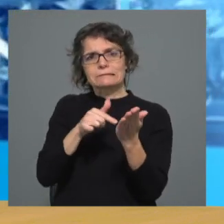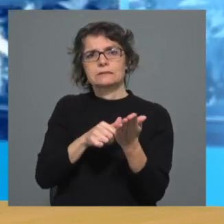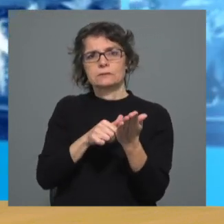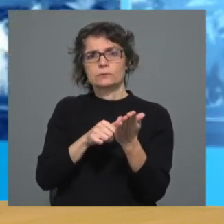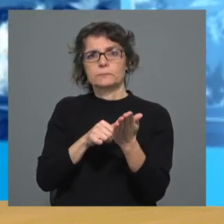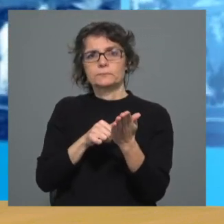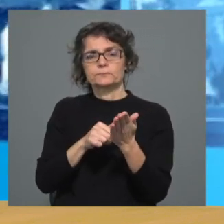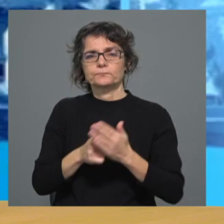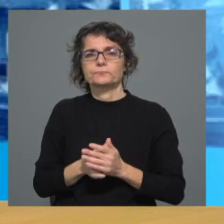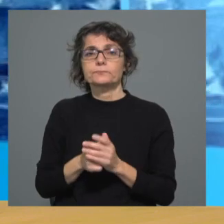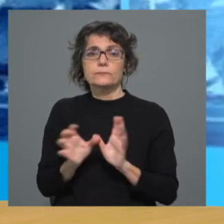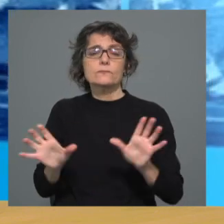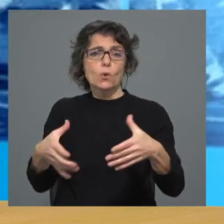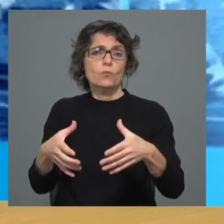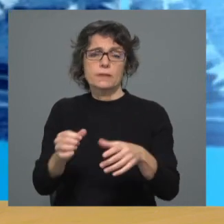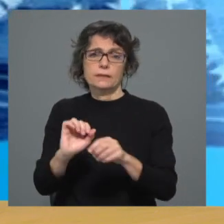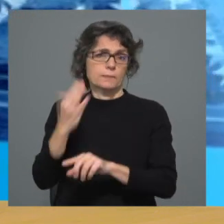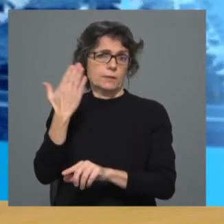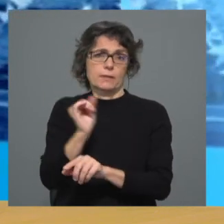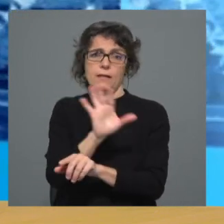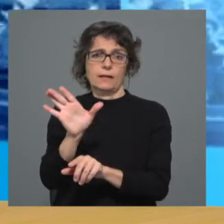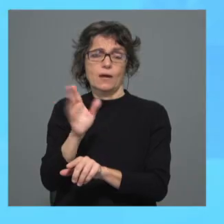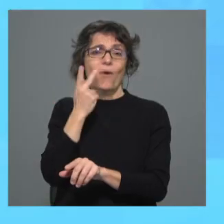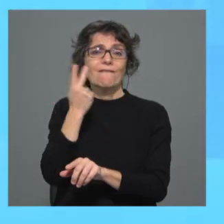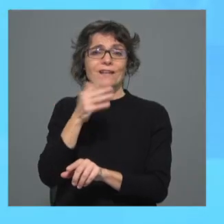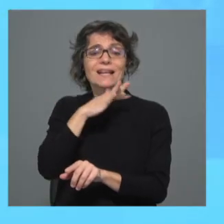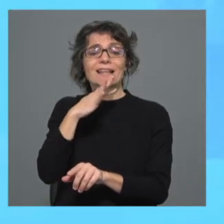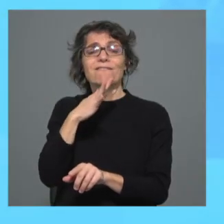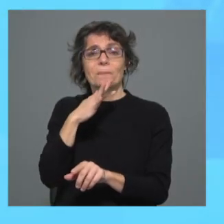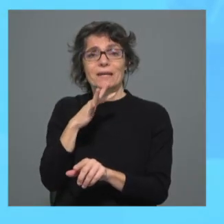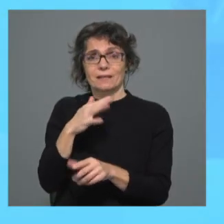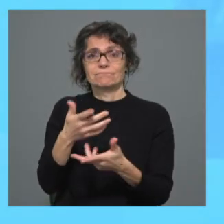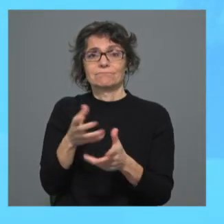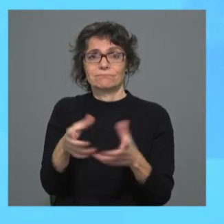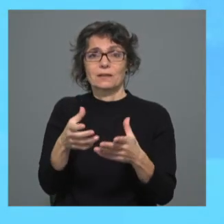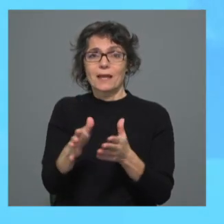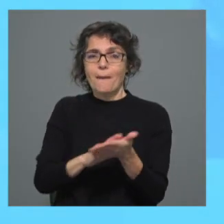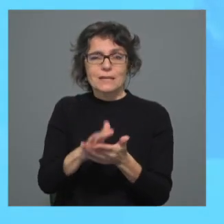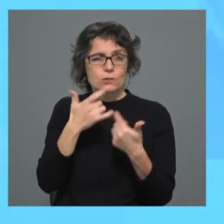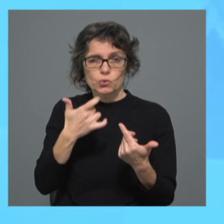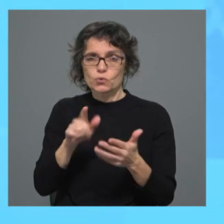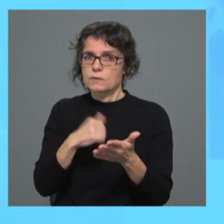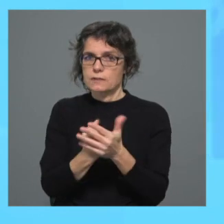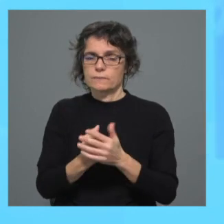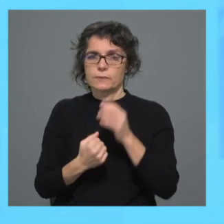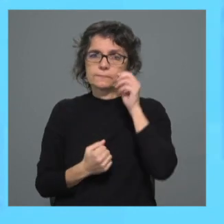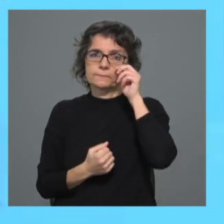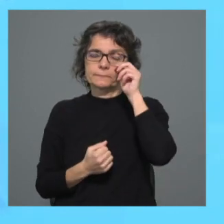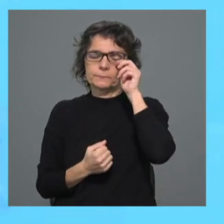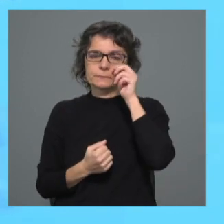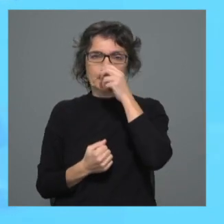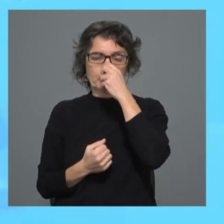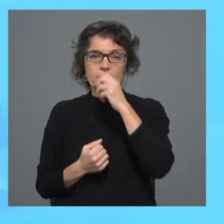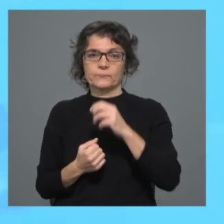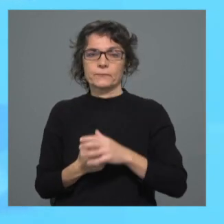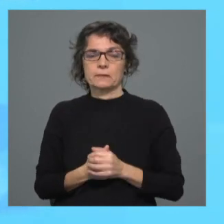pela própria comunidade essencial, que é a vida das famílias e a vida espiritual de cada um. E é precisamente também